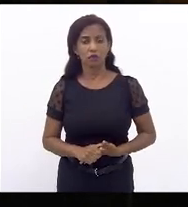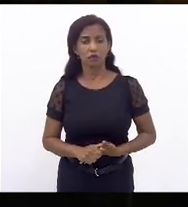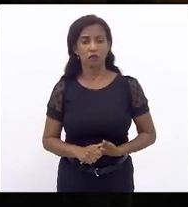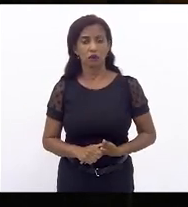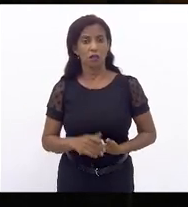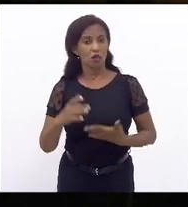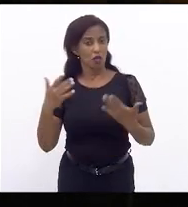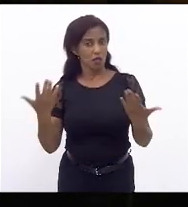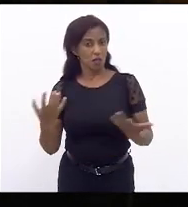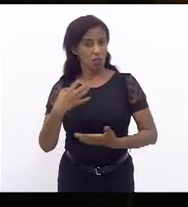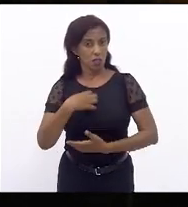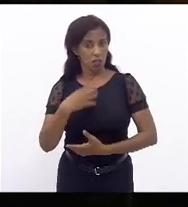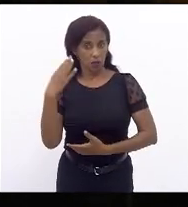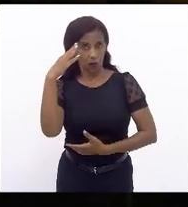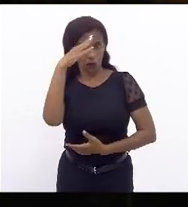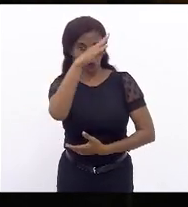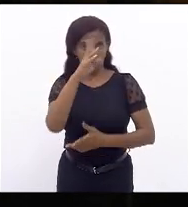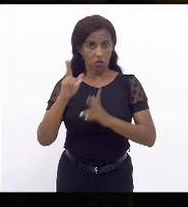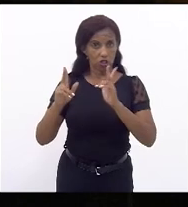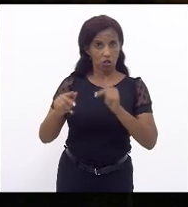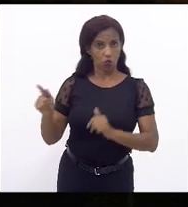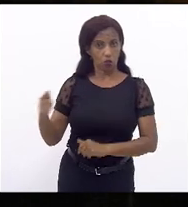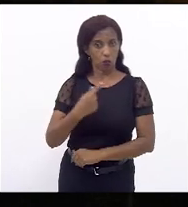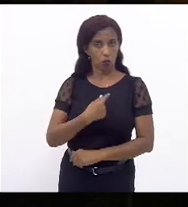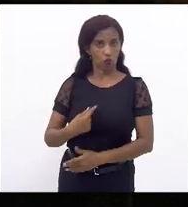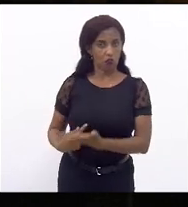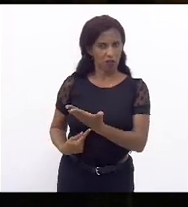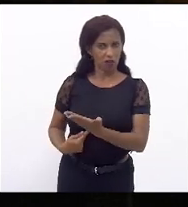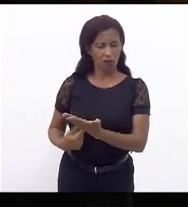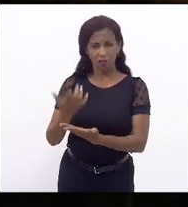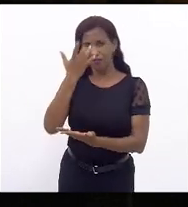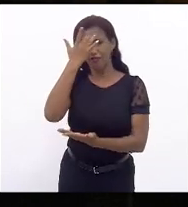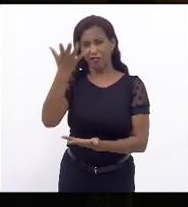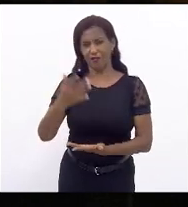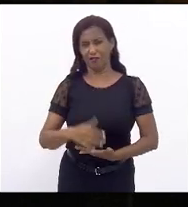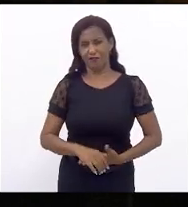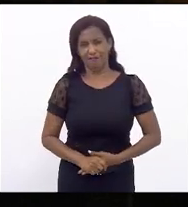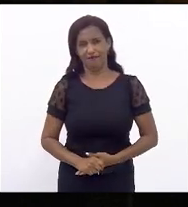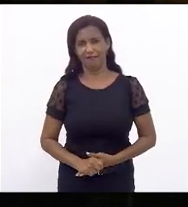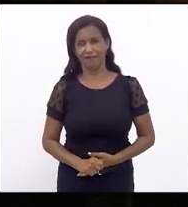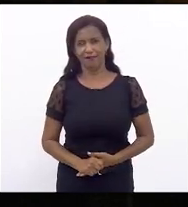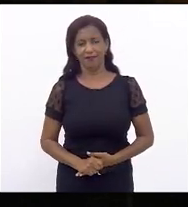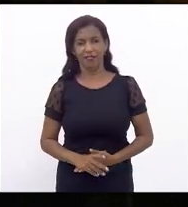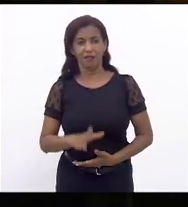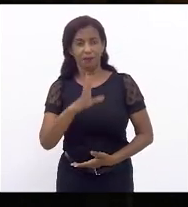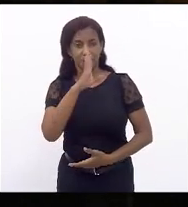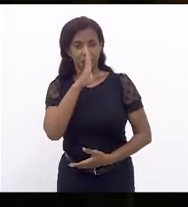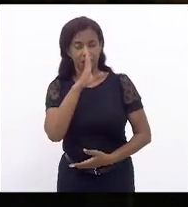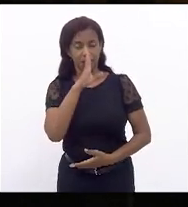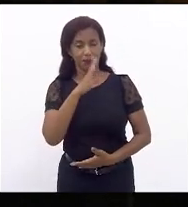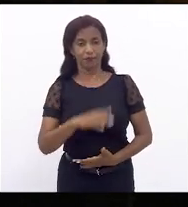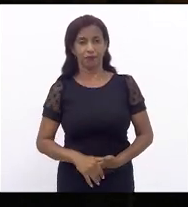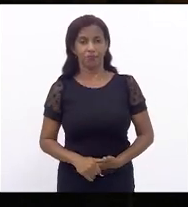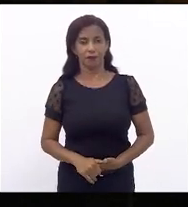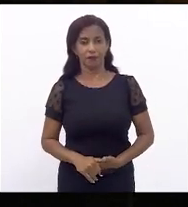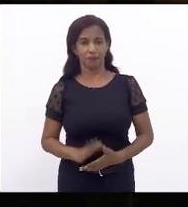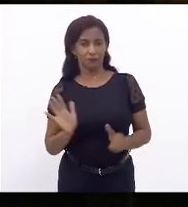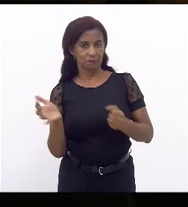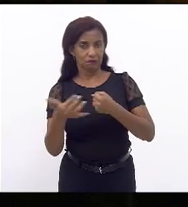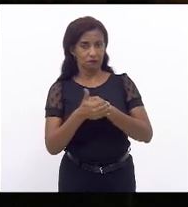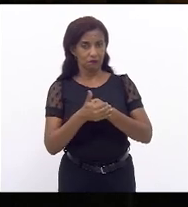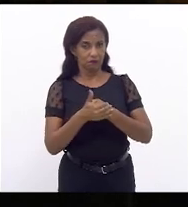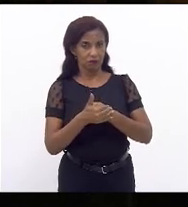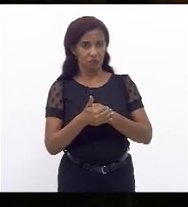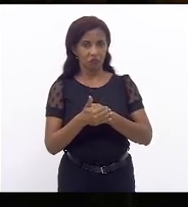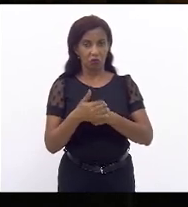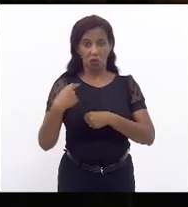Ser bolsonarista, assim como ele diz, é fácil. Fica quieto, se omite,